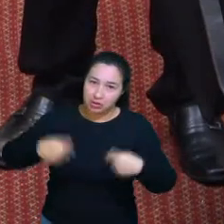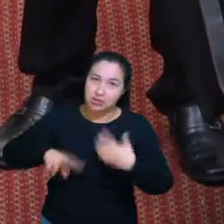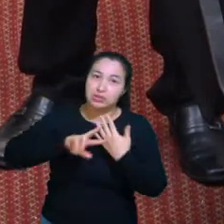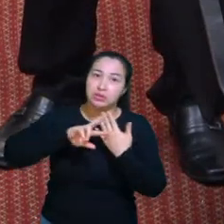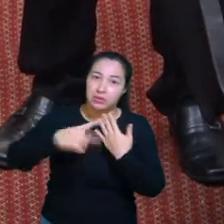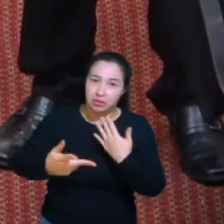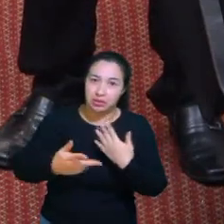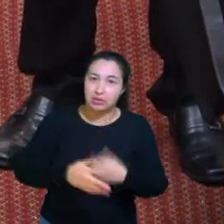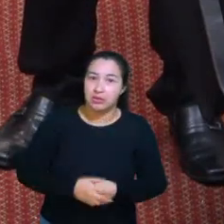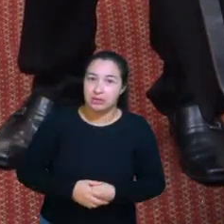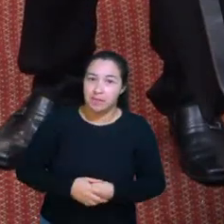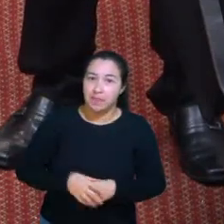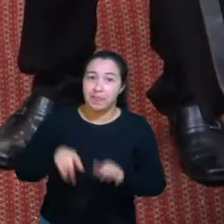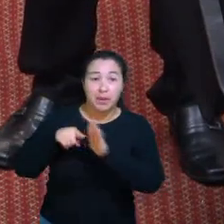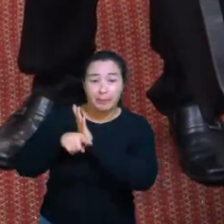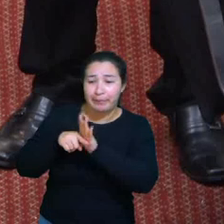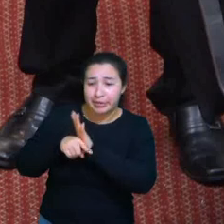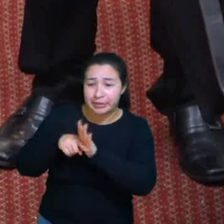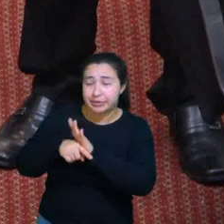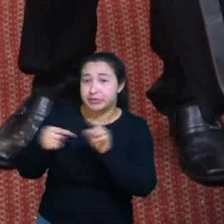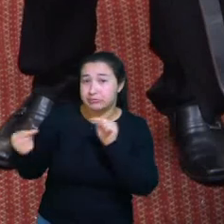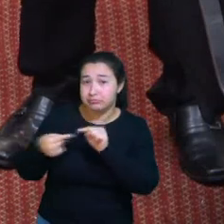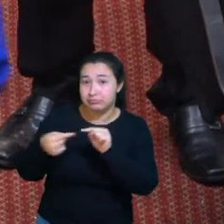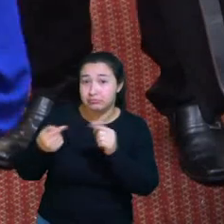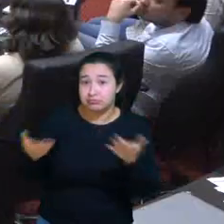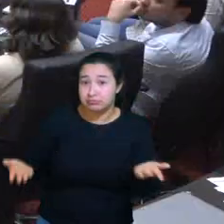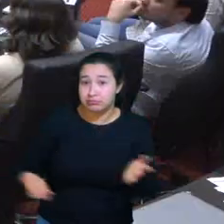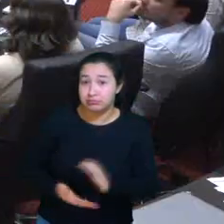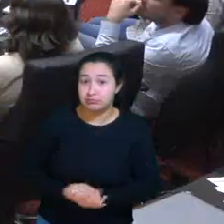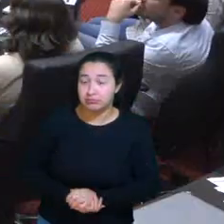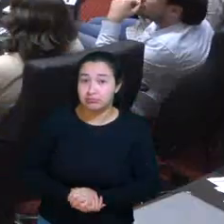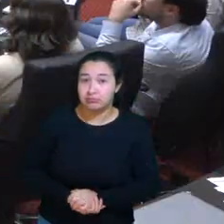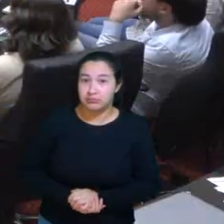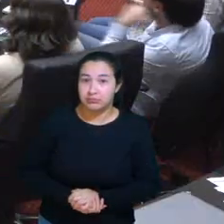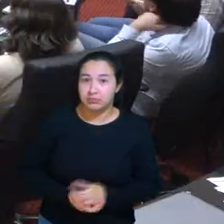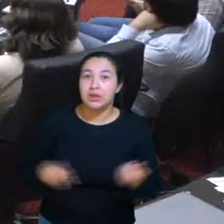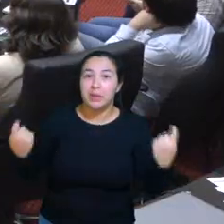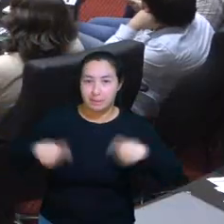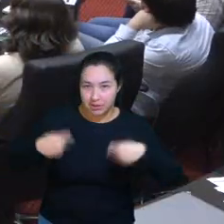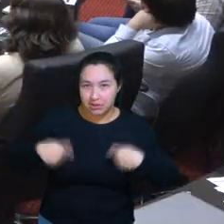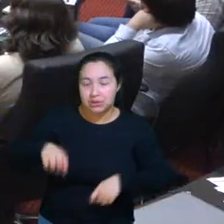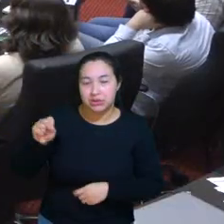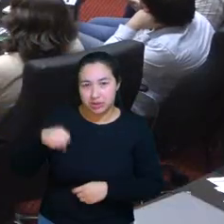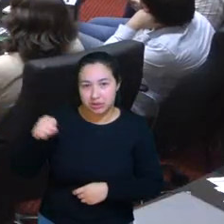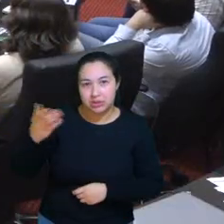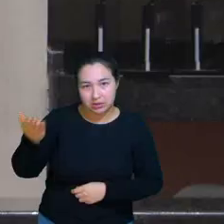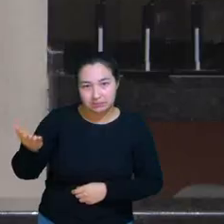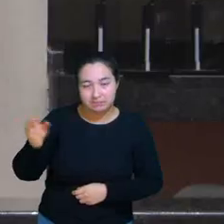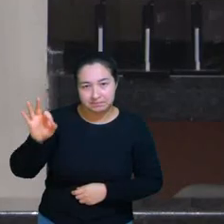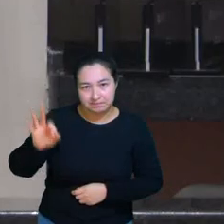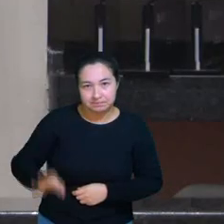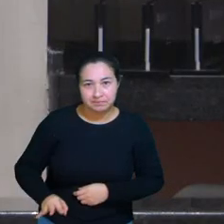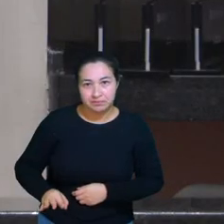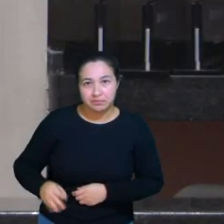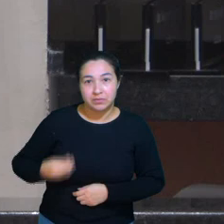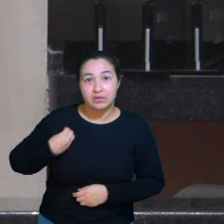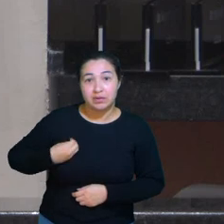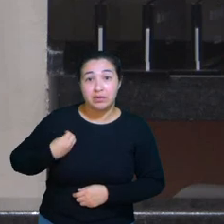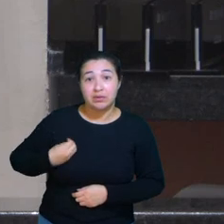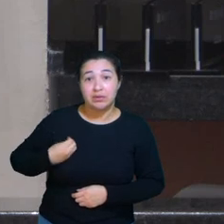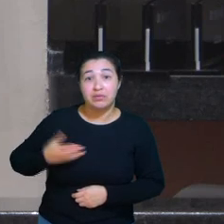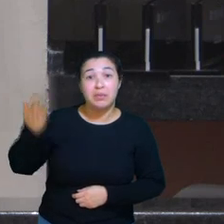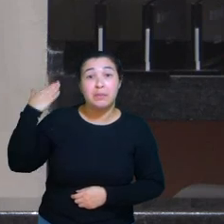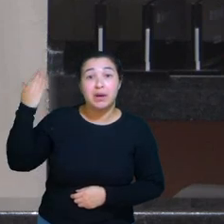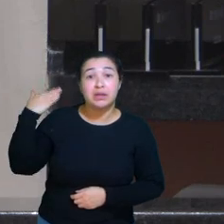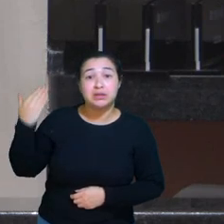negar pesquisa creio que é necessário sim inclusive eh eu vivi isso na pele quando fui para